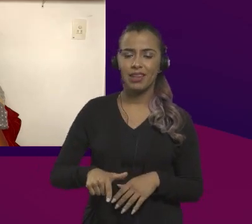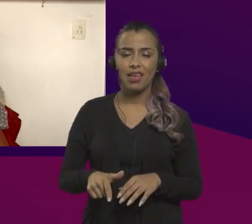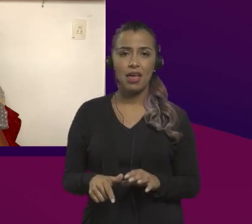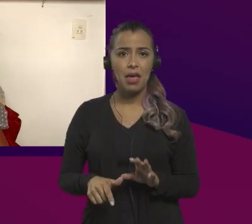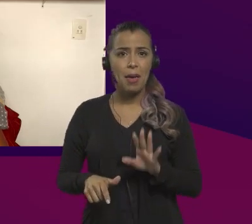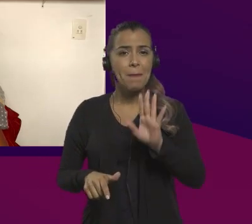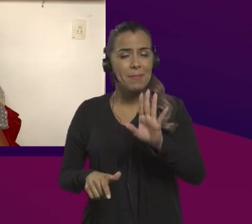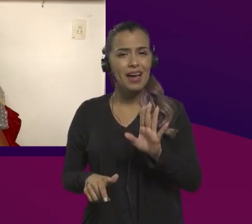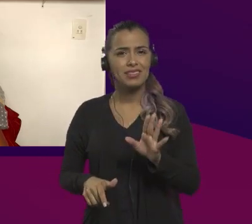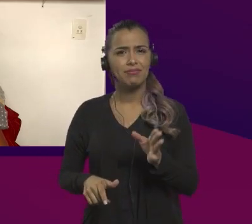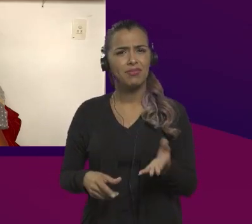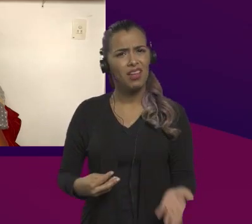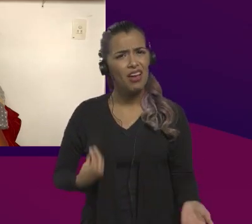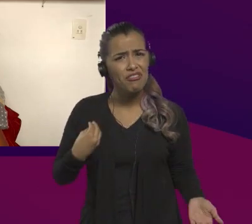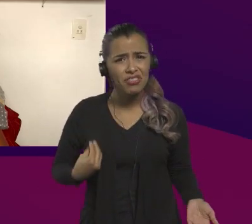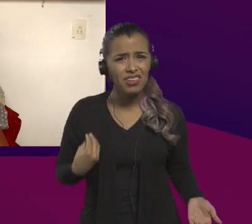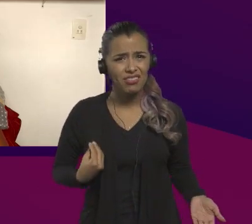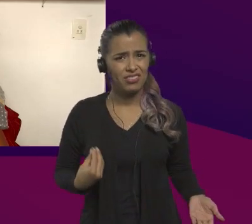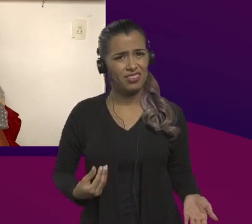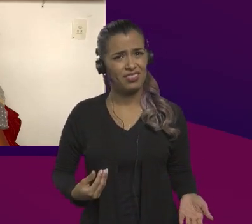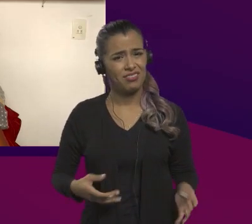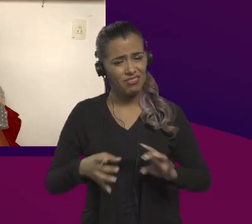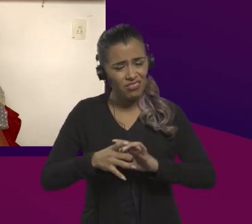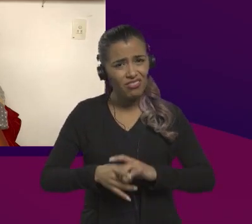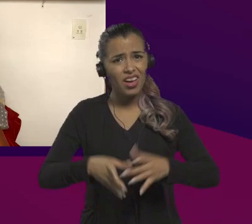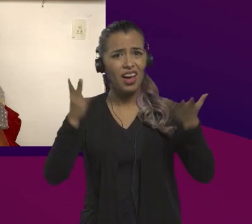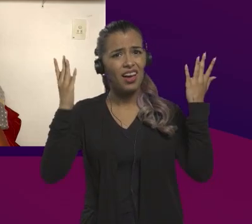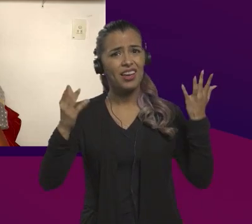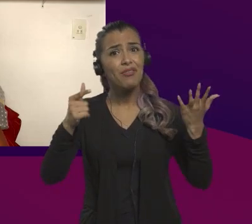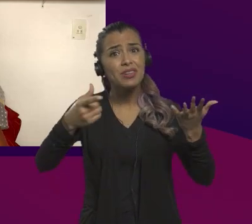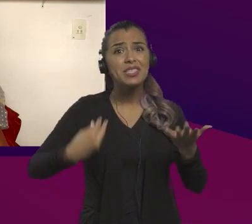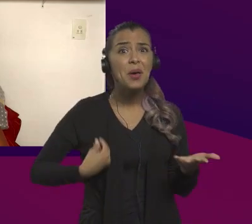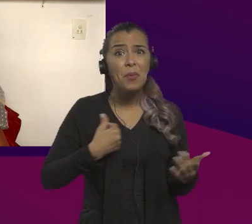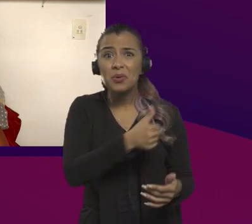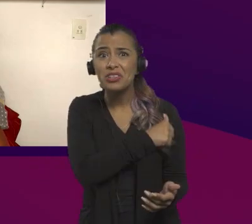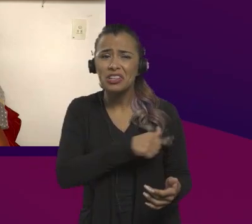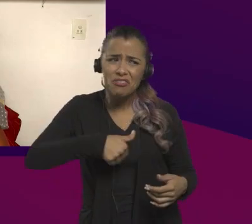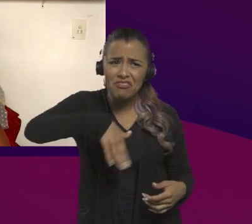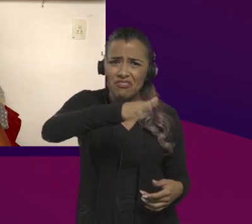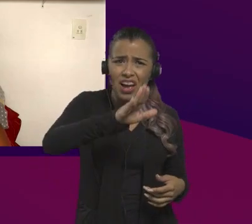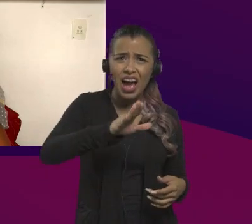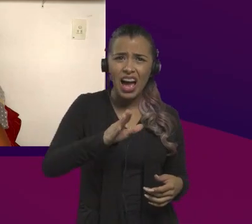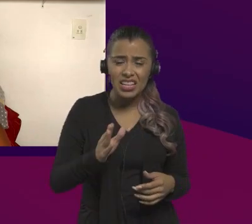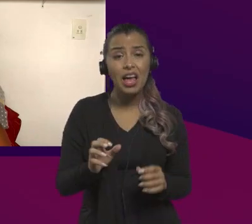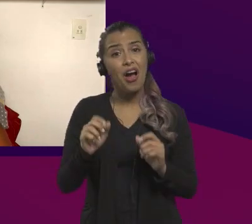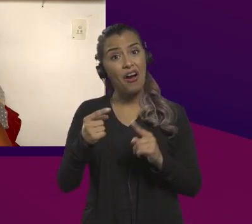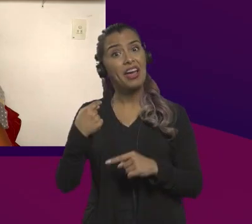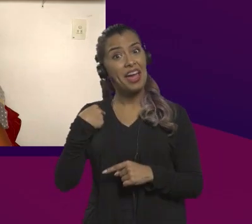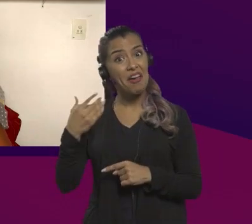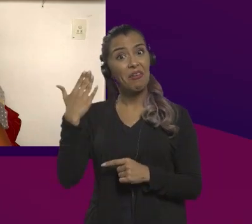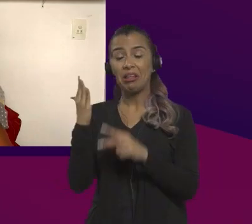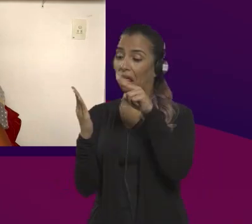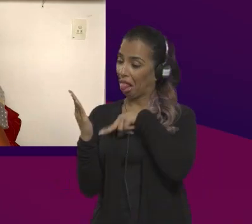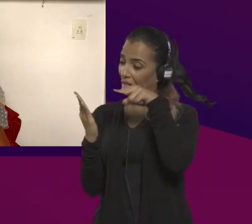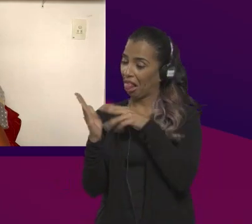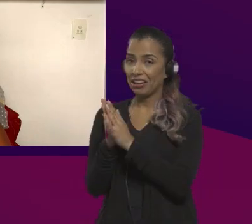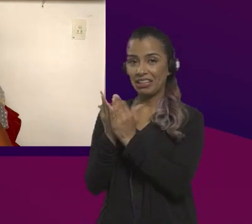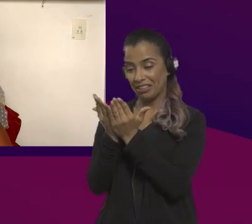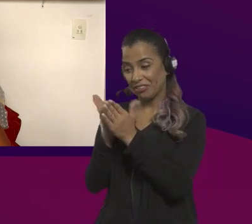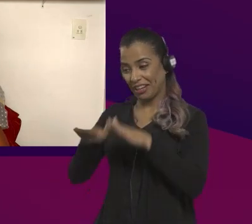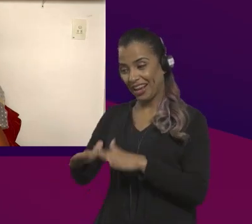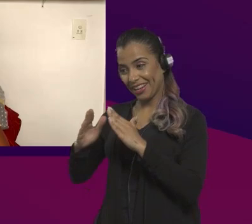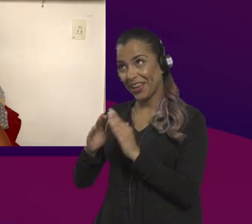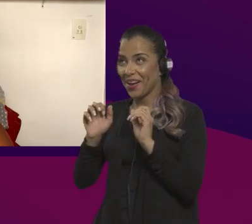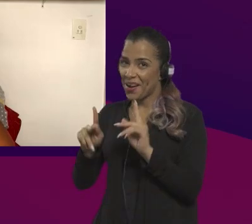praia, tu mora no Rio de Janeiro. Para de ficar de casaco em casa todo dia lendo livro, tudo bem, pelo menos eu li muitos livros. Mas assim, para de